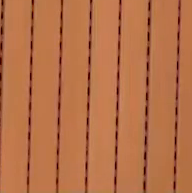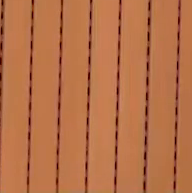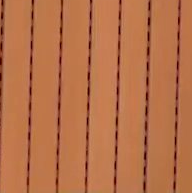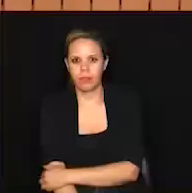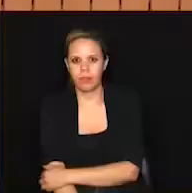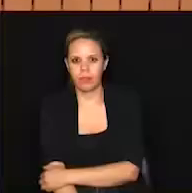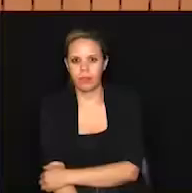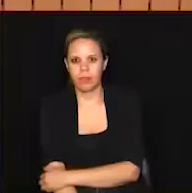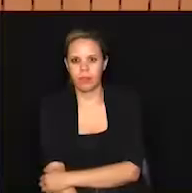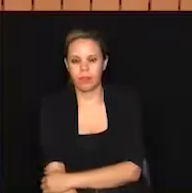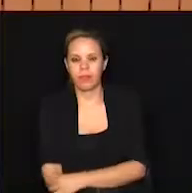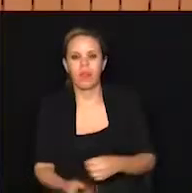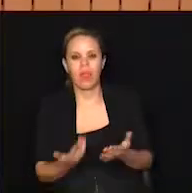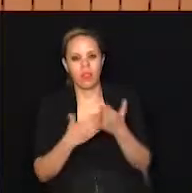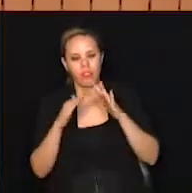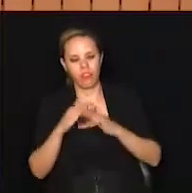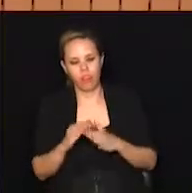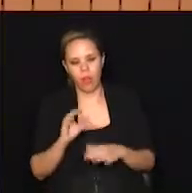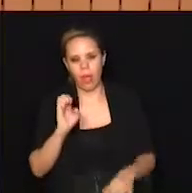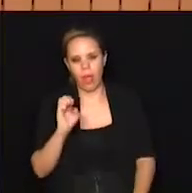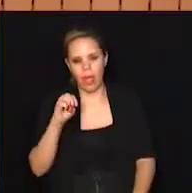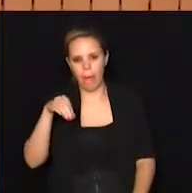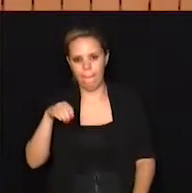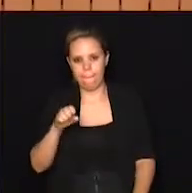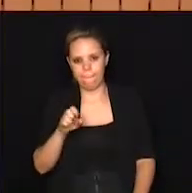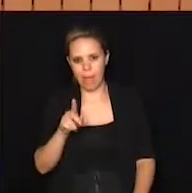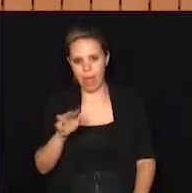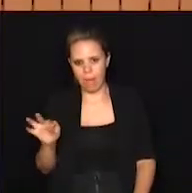Fonseca, conselheiro tutelar.